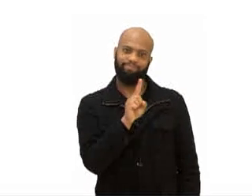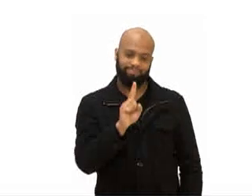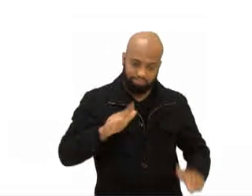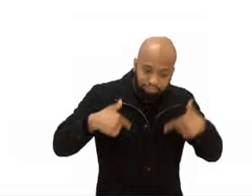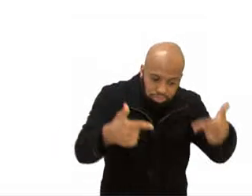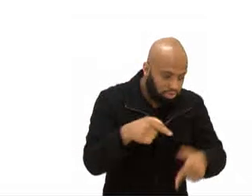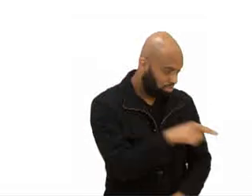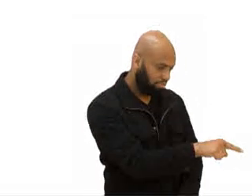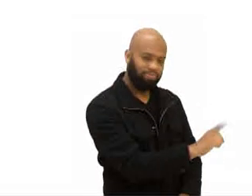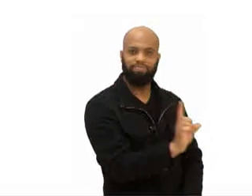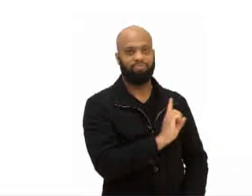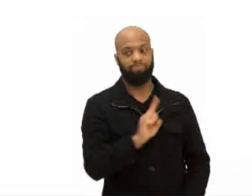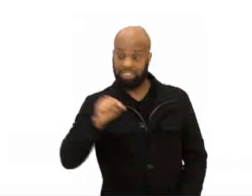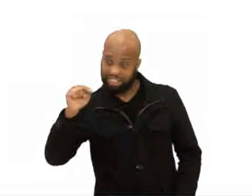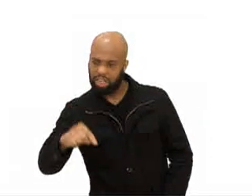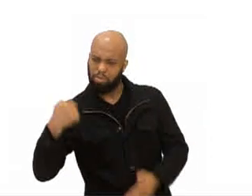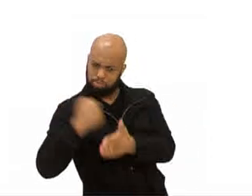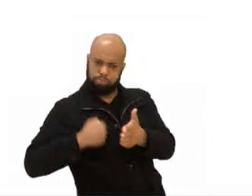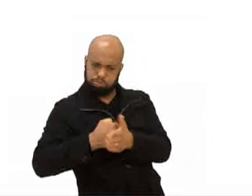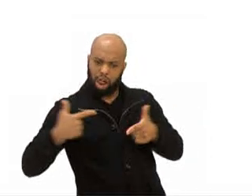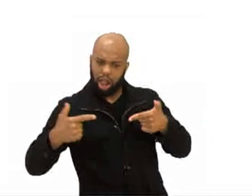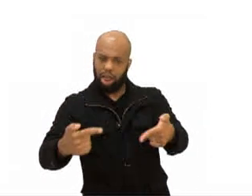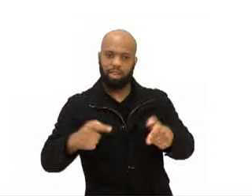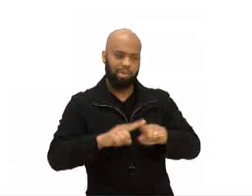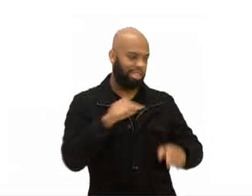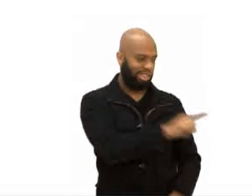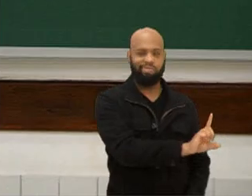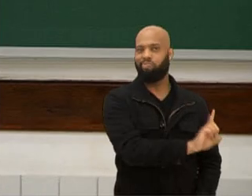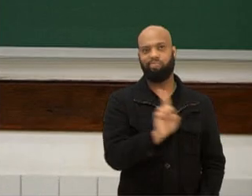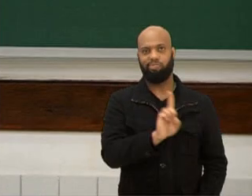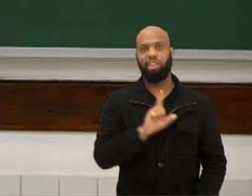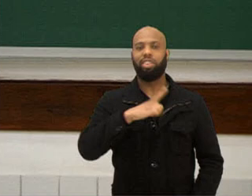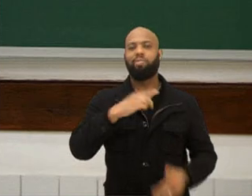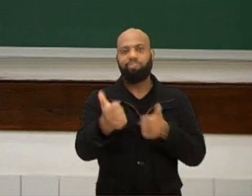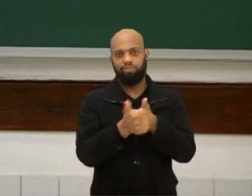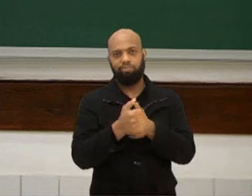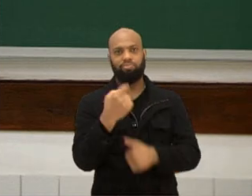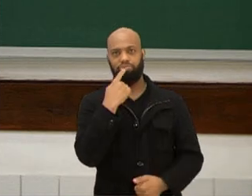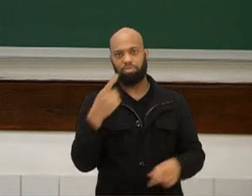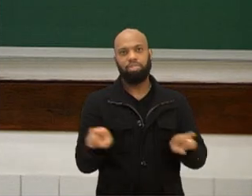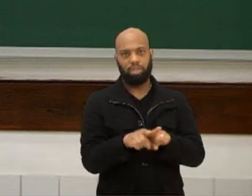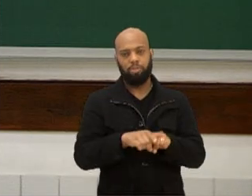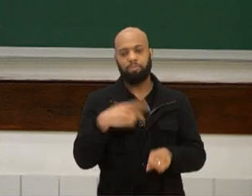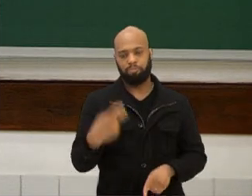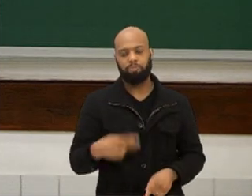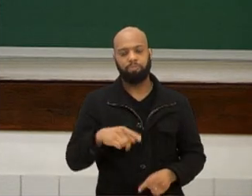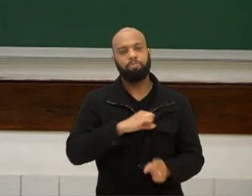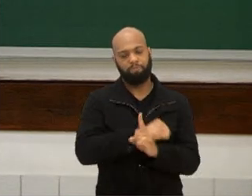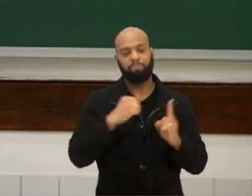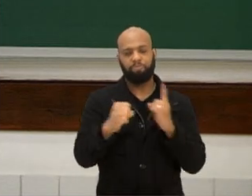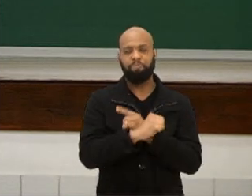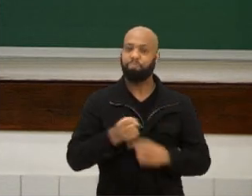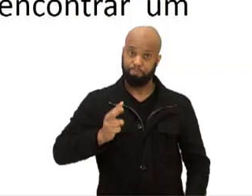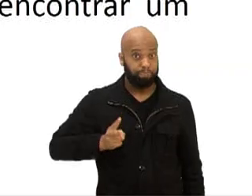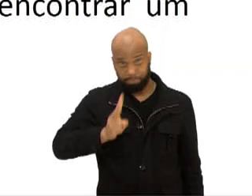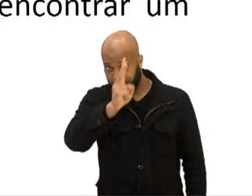para combater. Então, isso eu tenho muito próximo da nossa sociedade.